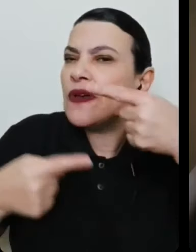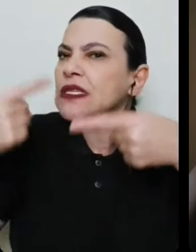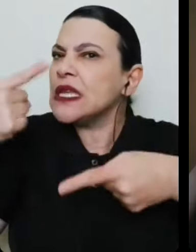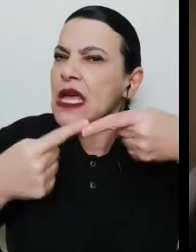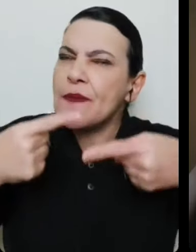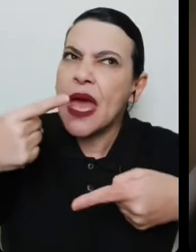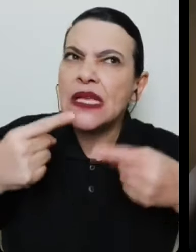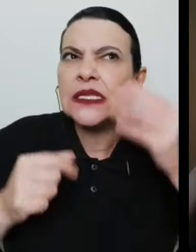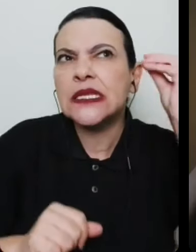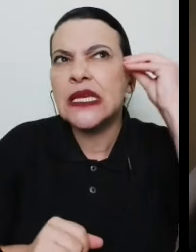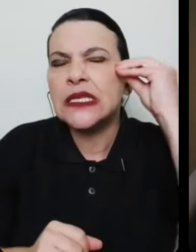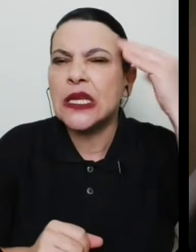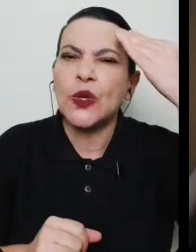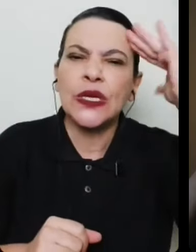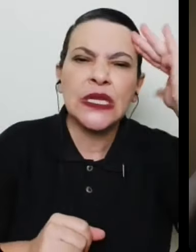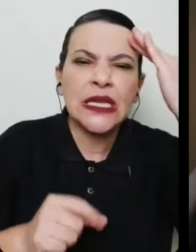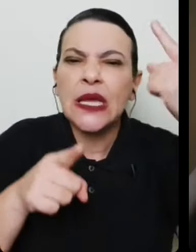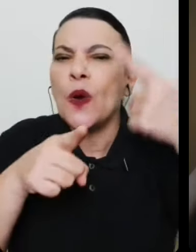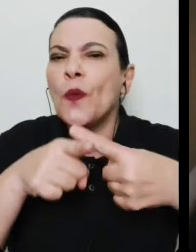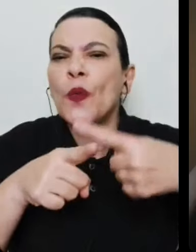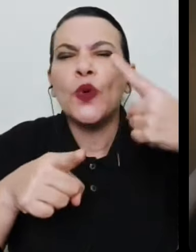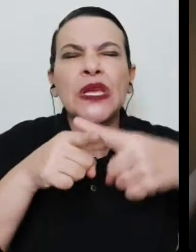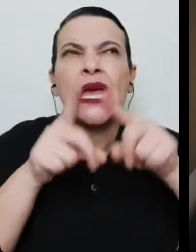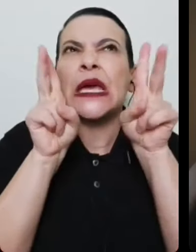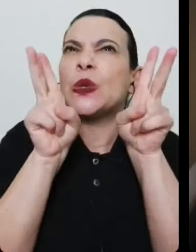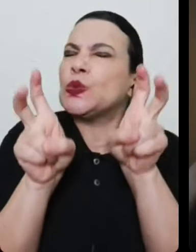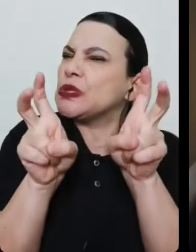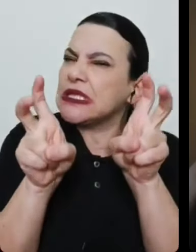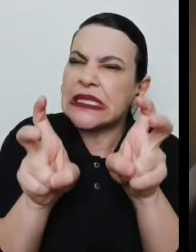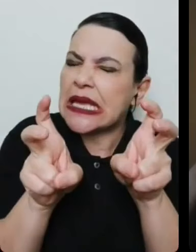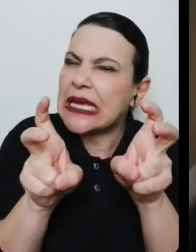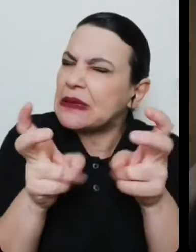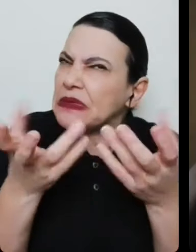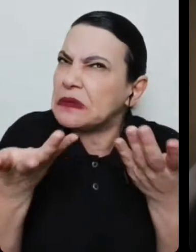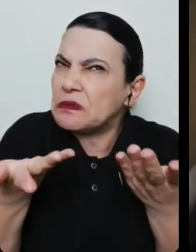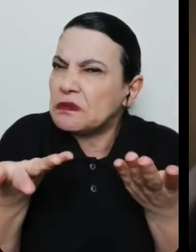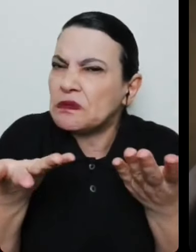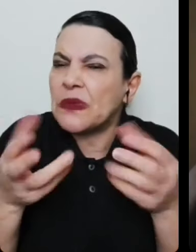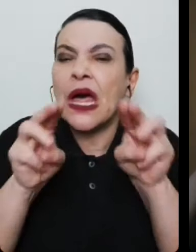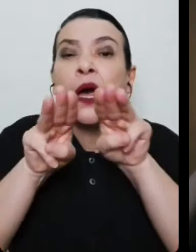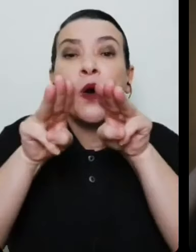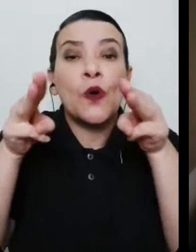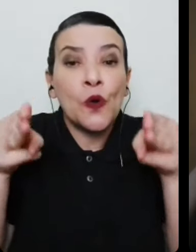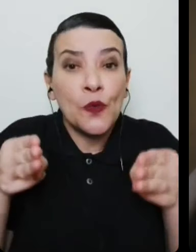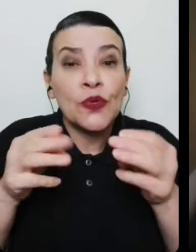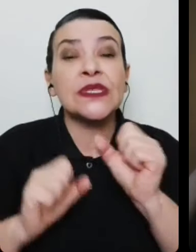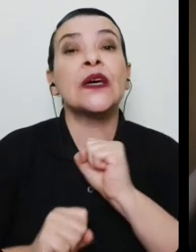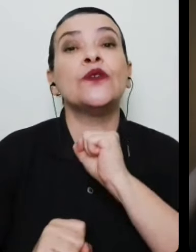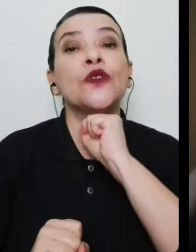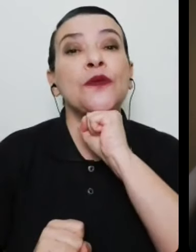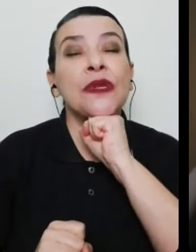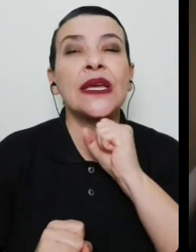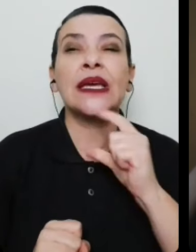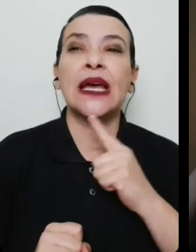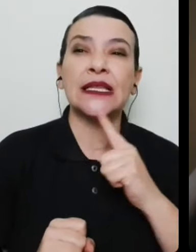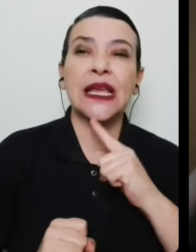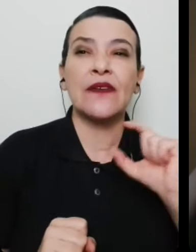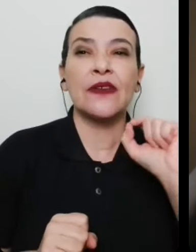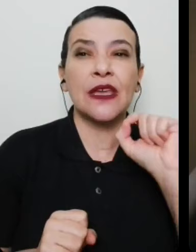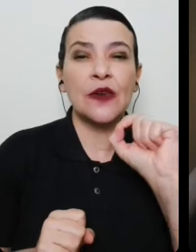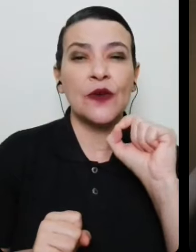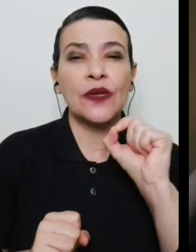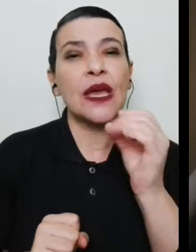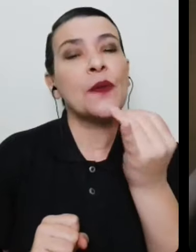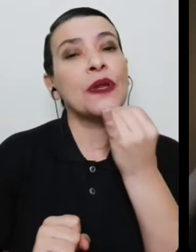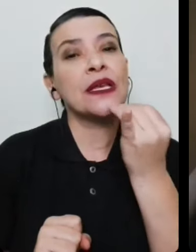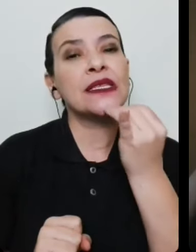que que significa isso, por que esse título, por que o Museu do Ipiranga teve essa ideia de me chamar, quem